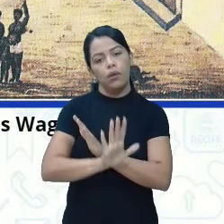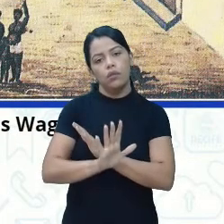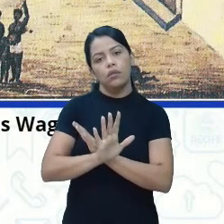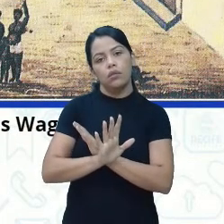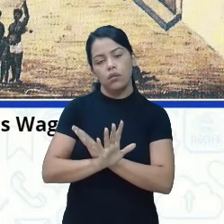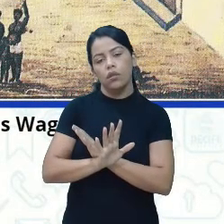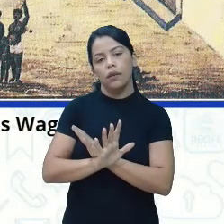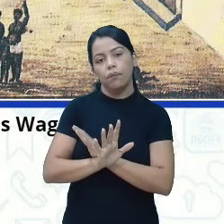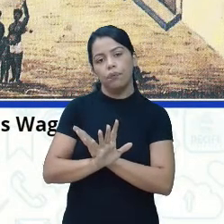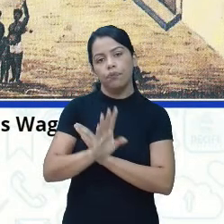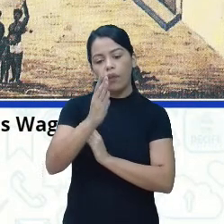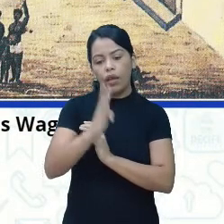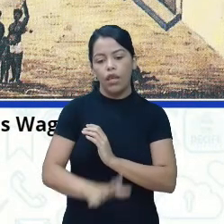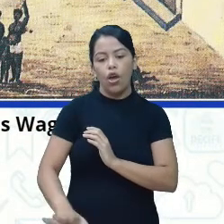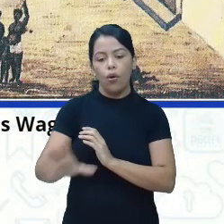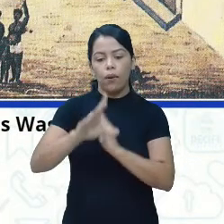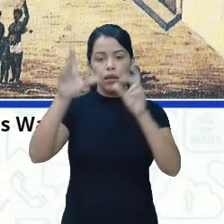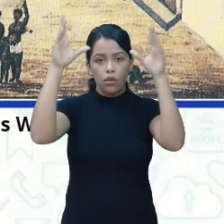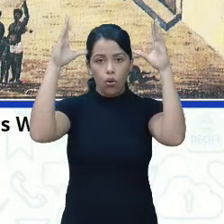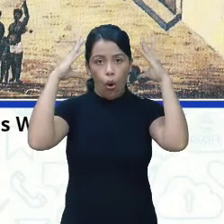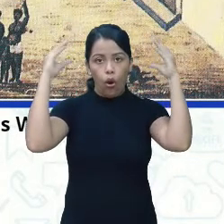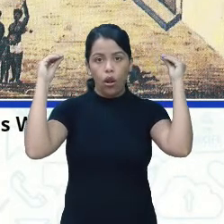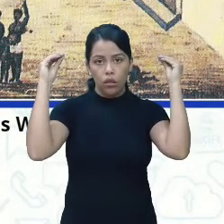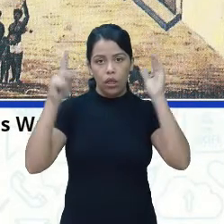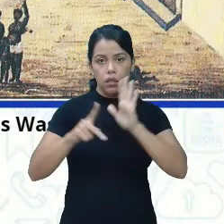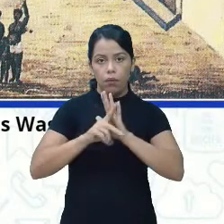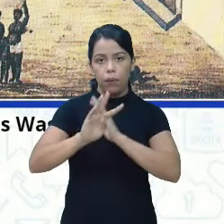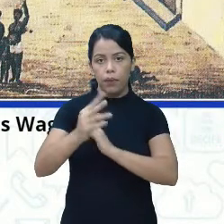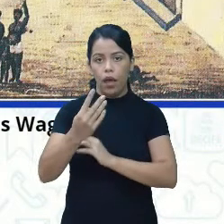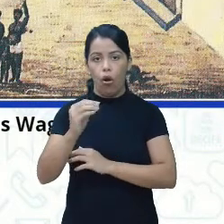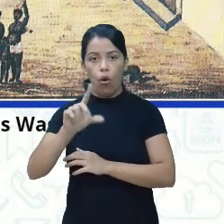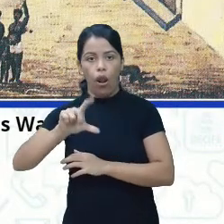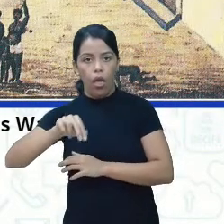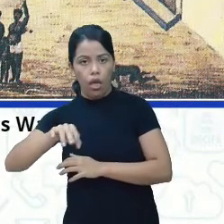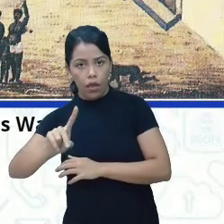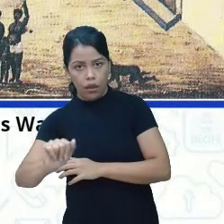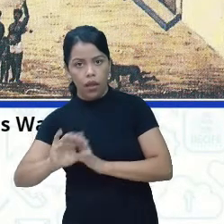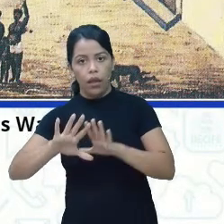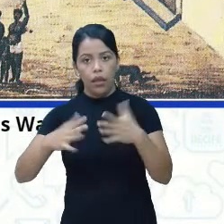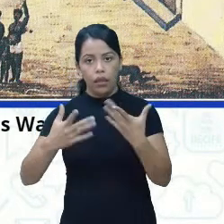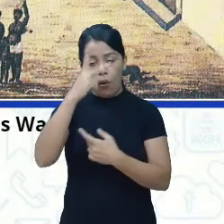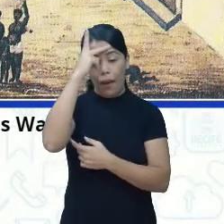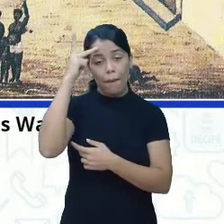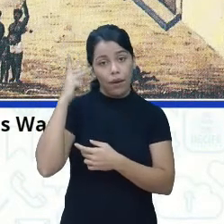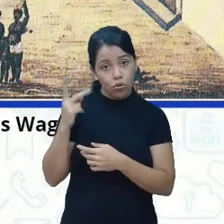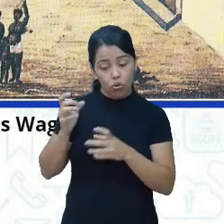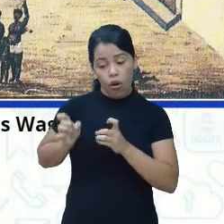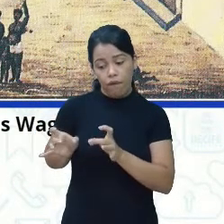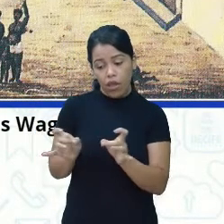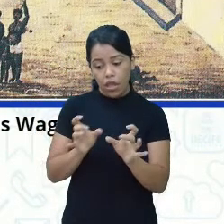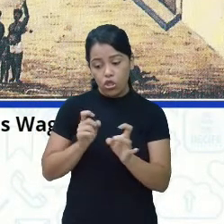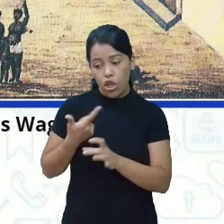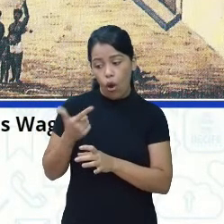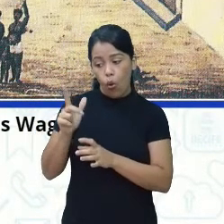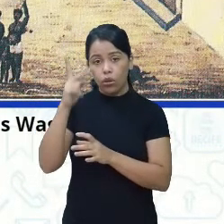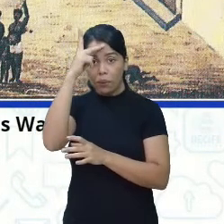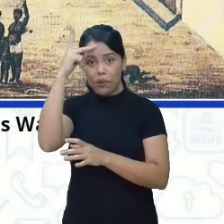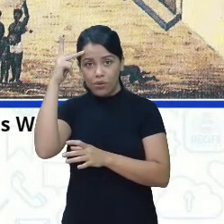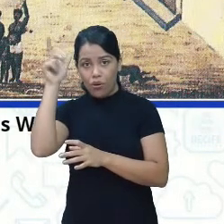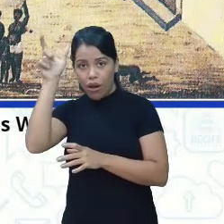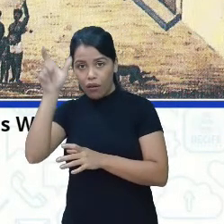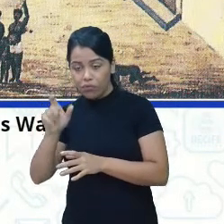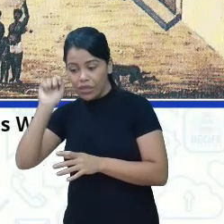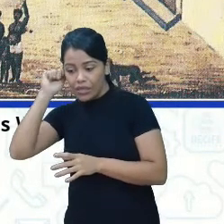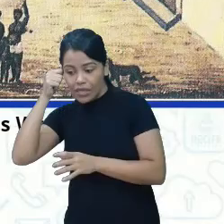holandês, e aí estão sendo vendidas as pessoas ou grupos, em lotes, né, de